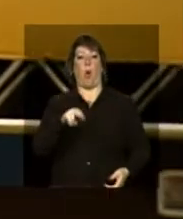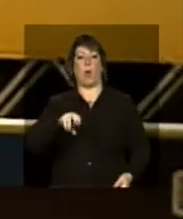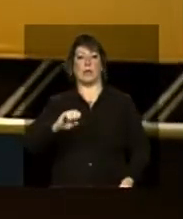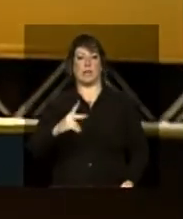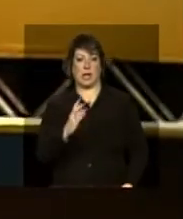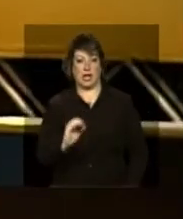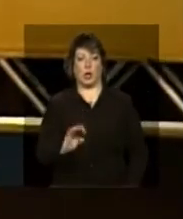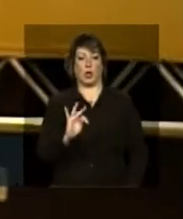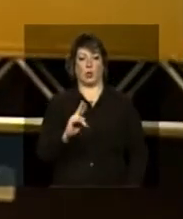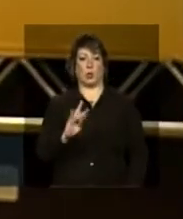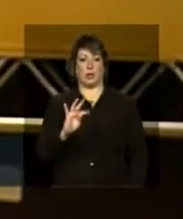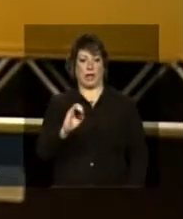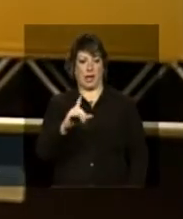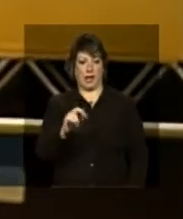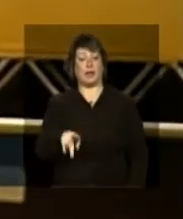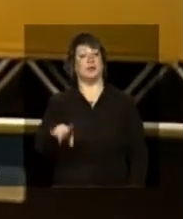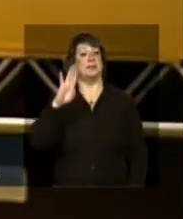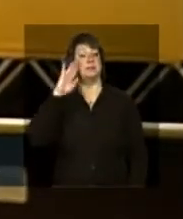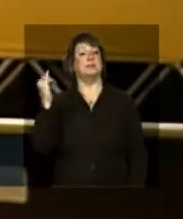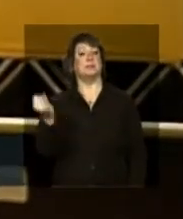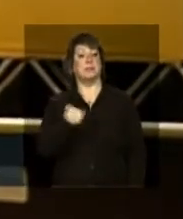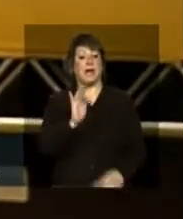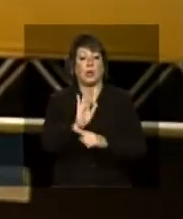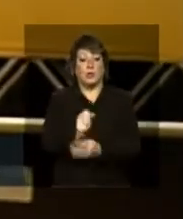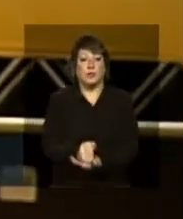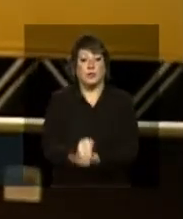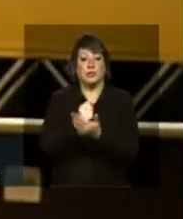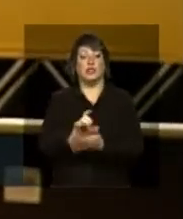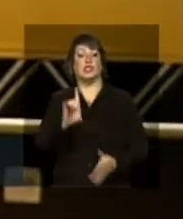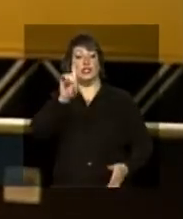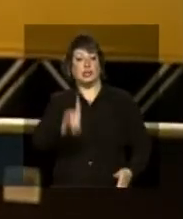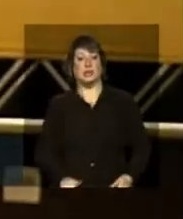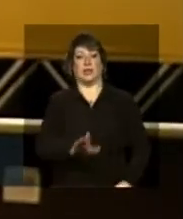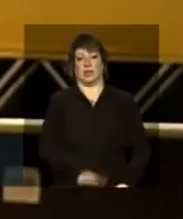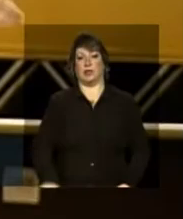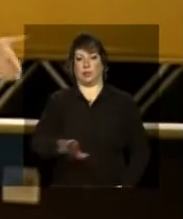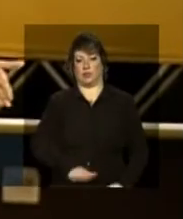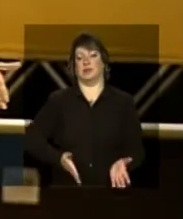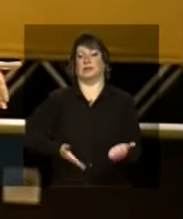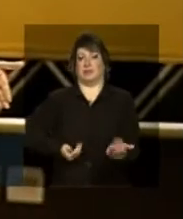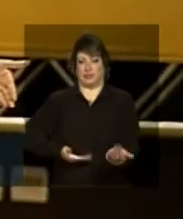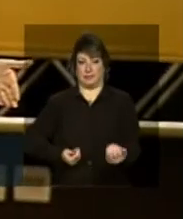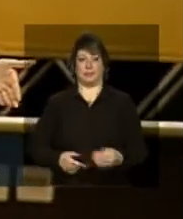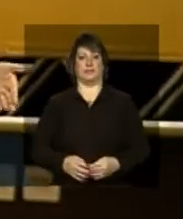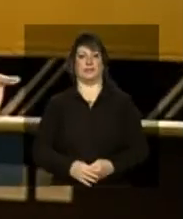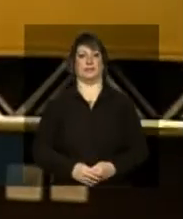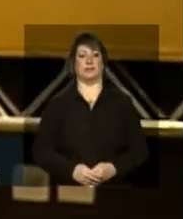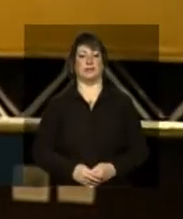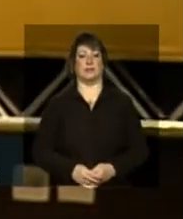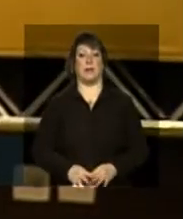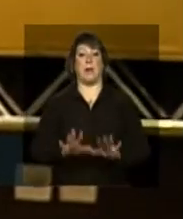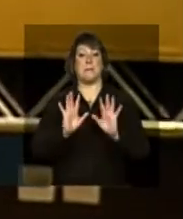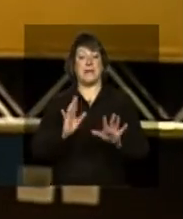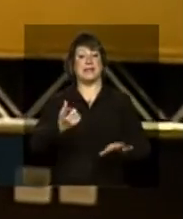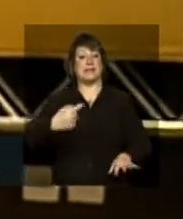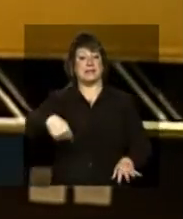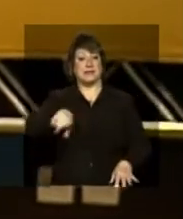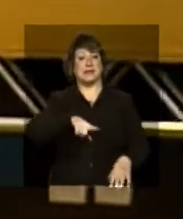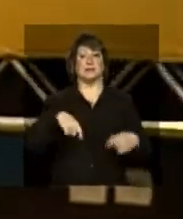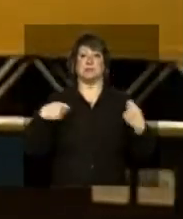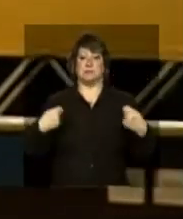são essenciais na proteção dos direitos das crianças e adolescentes, mas eles